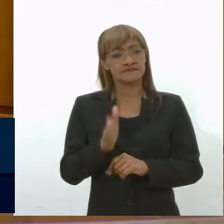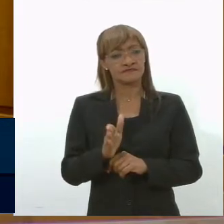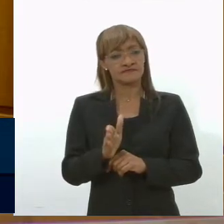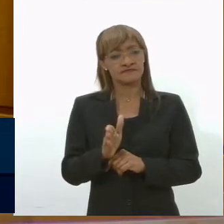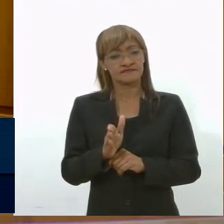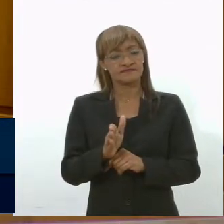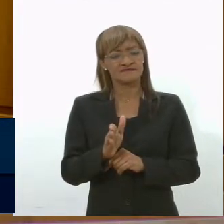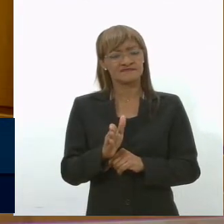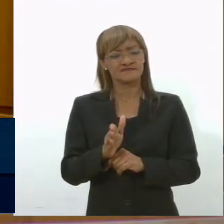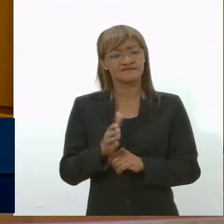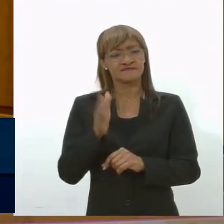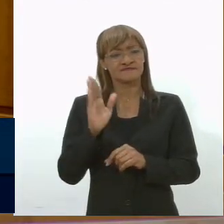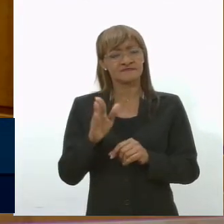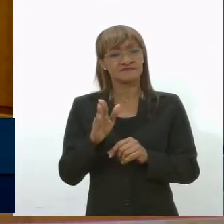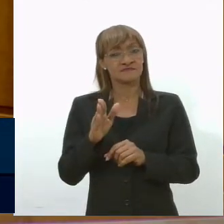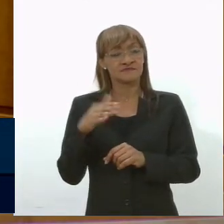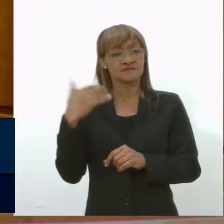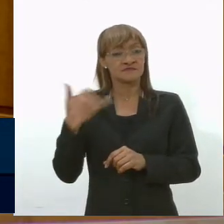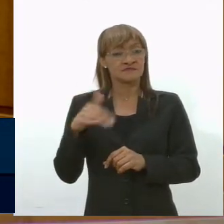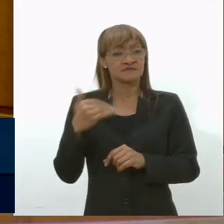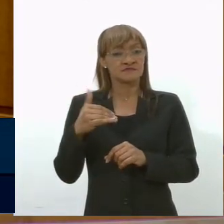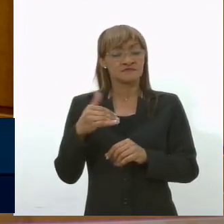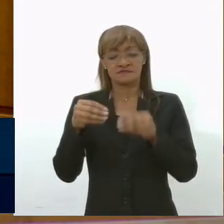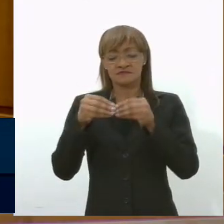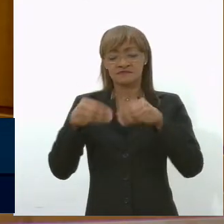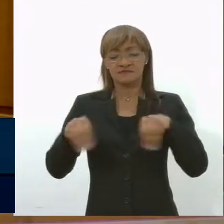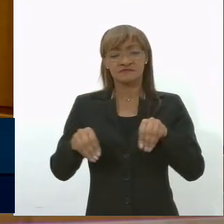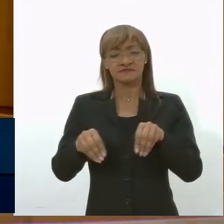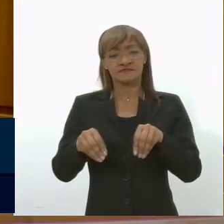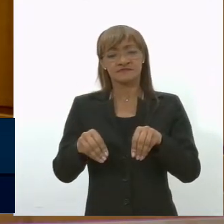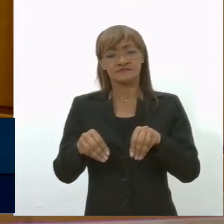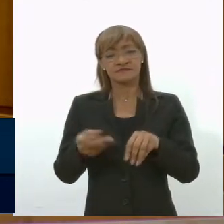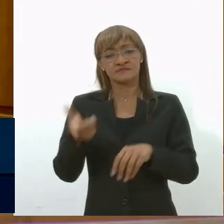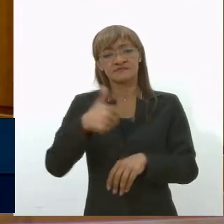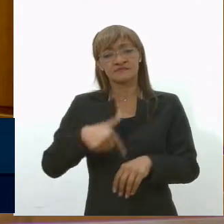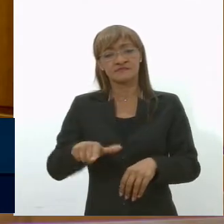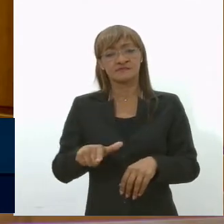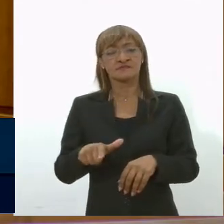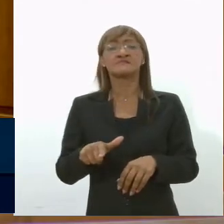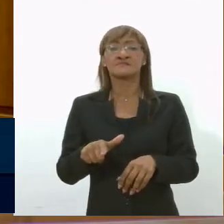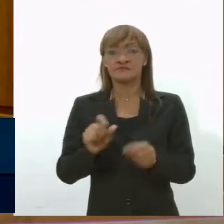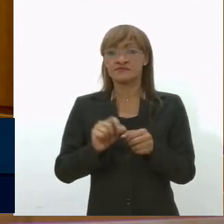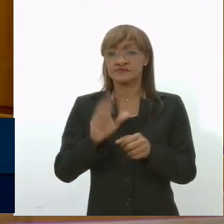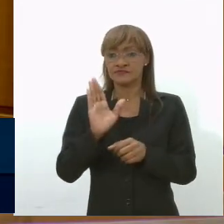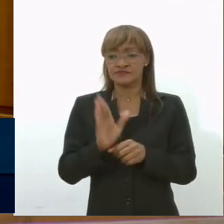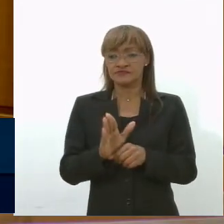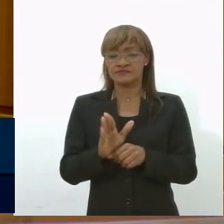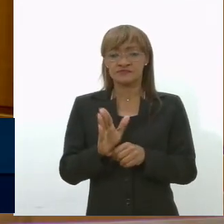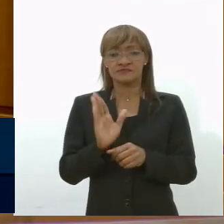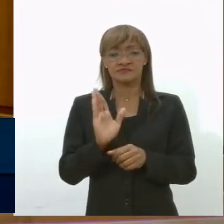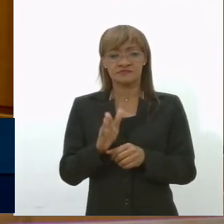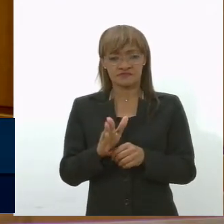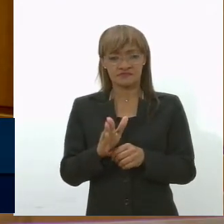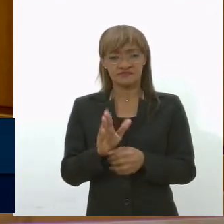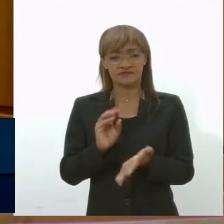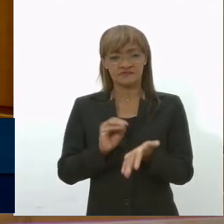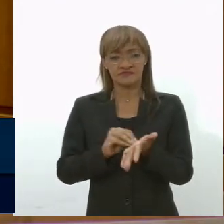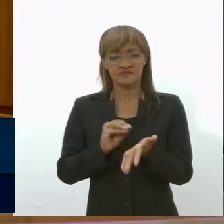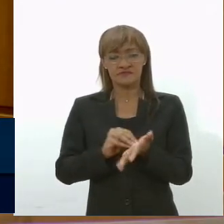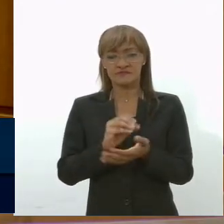de prejuízos que poderá se repetir esse ano. Isso passa pela assistência técnica, aliás, pela falta da